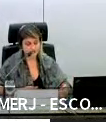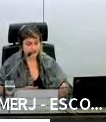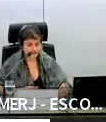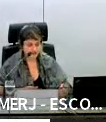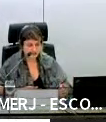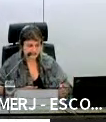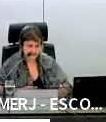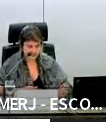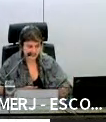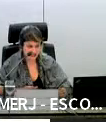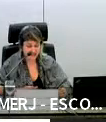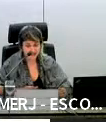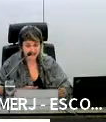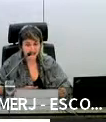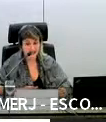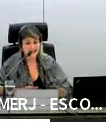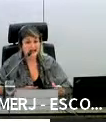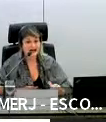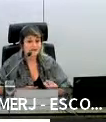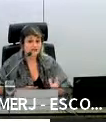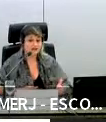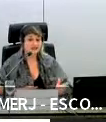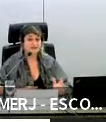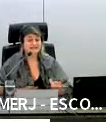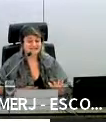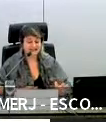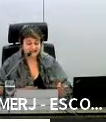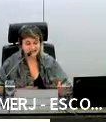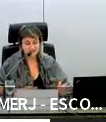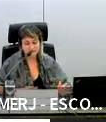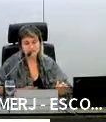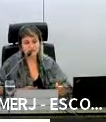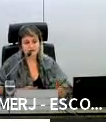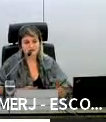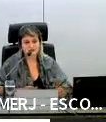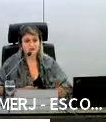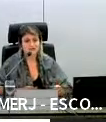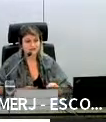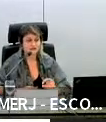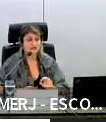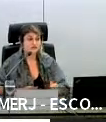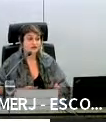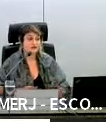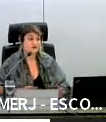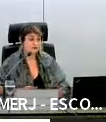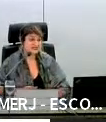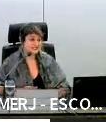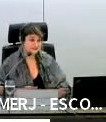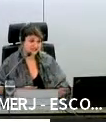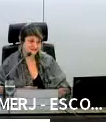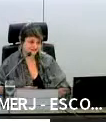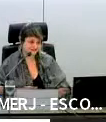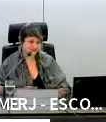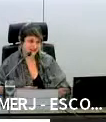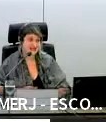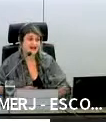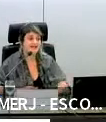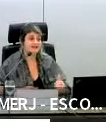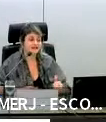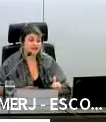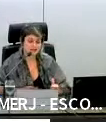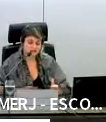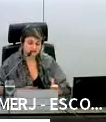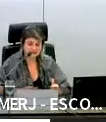ônibus da justiça itinerante. Aproximadamente 70% desses processos são julgados em uma semana. E